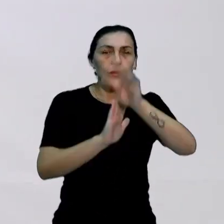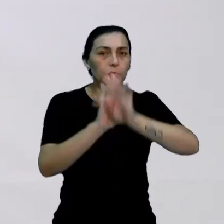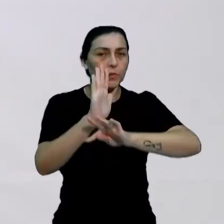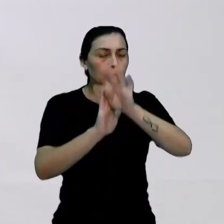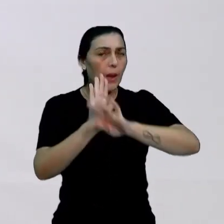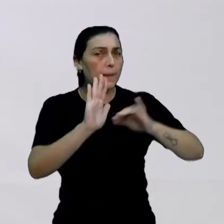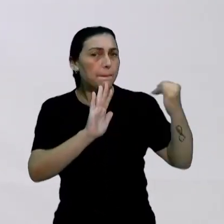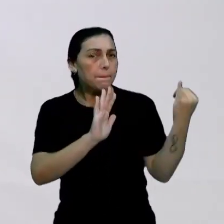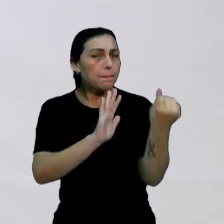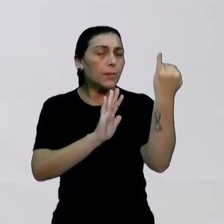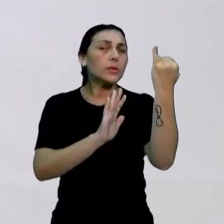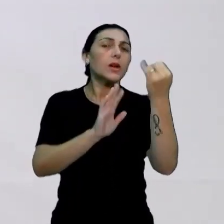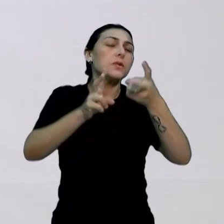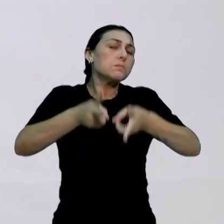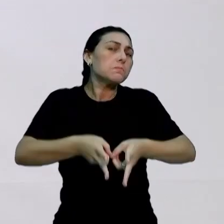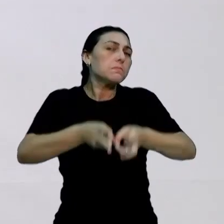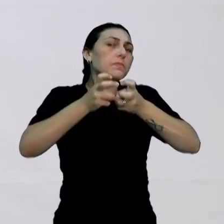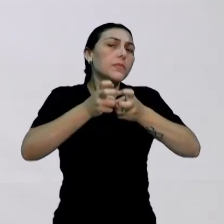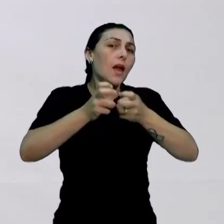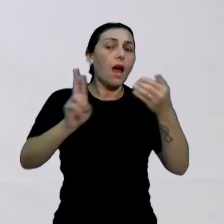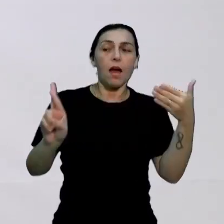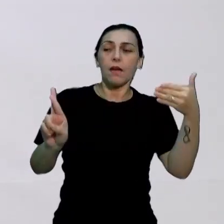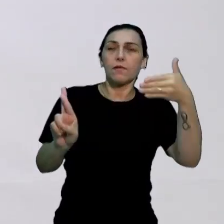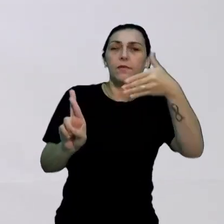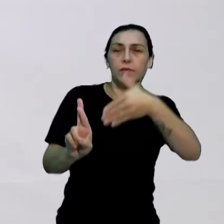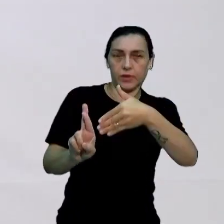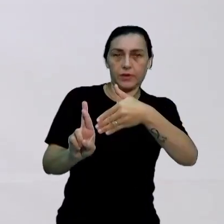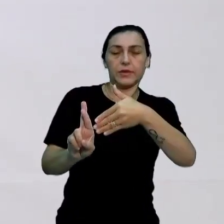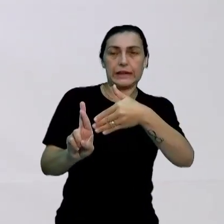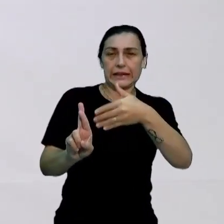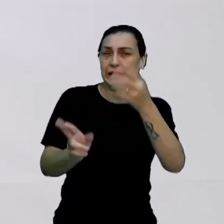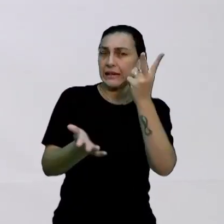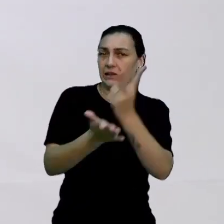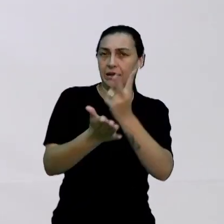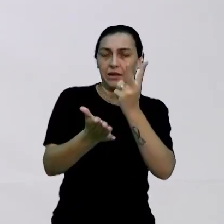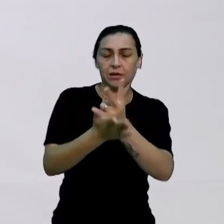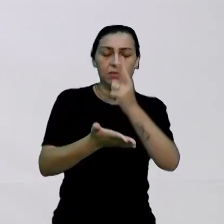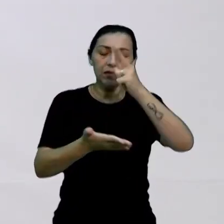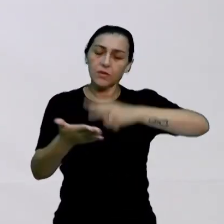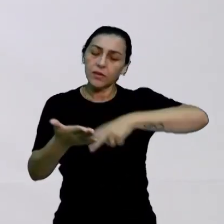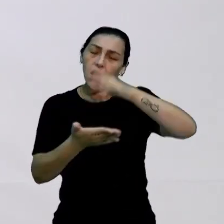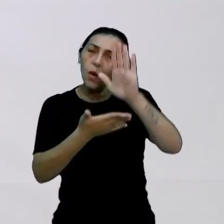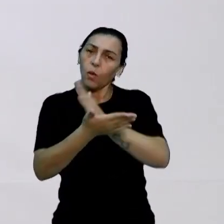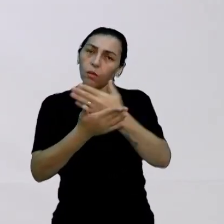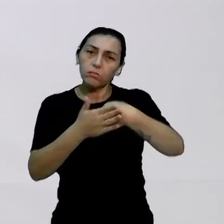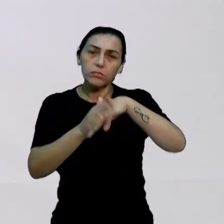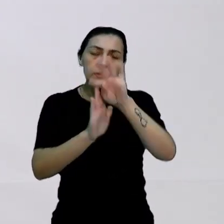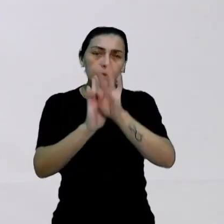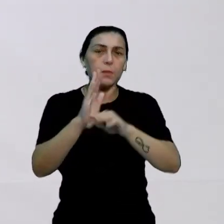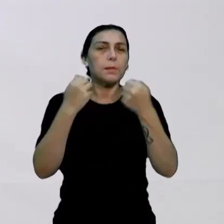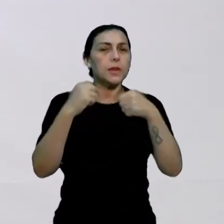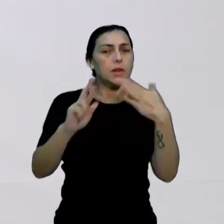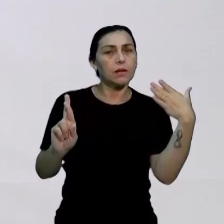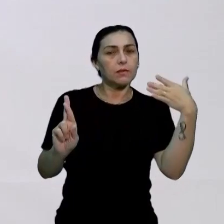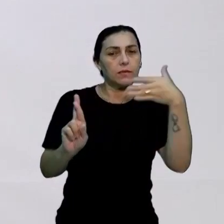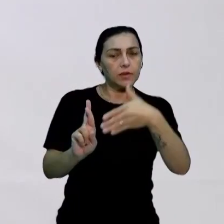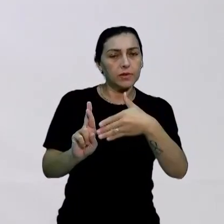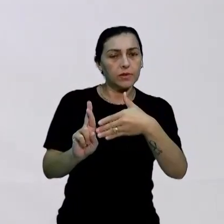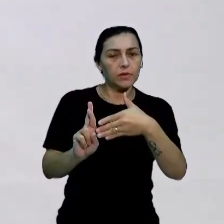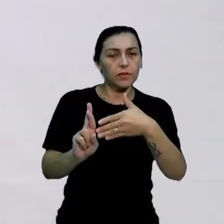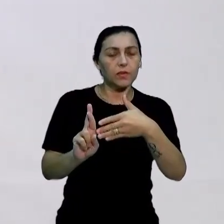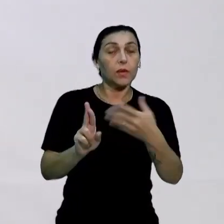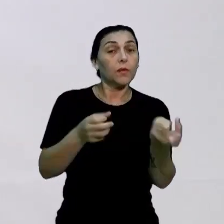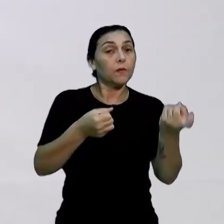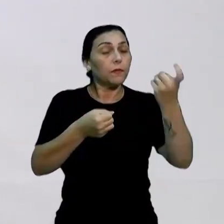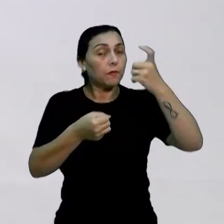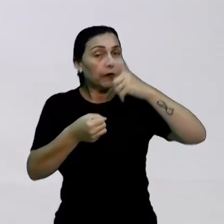é importante que a gente observe a referência. Então, sempre que a gente vai fazer qualquer texto, a gente tem que referenciar. Então, quando eu